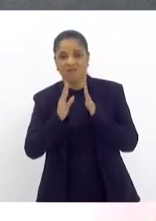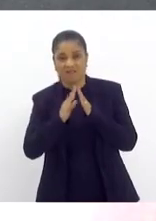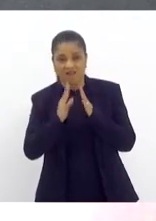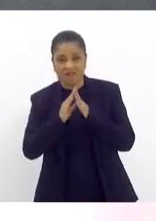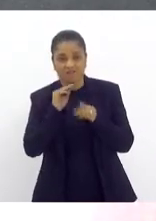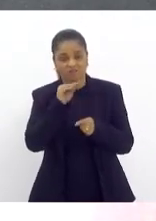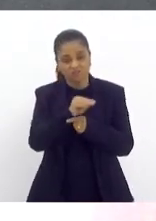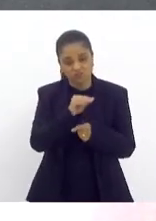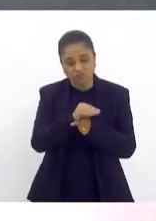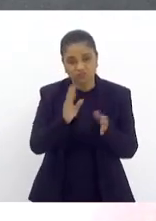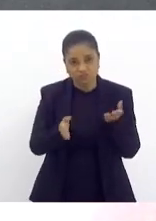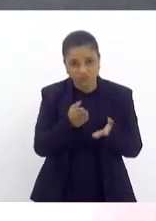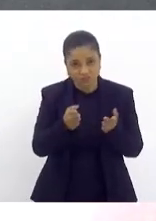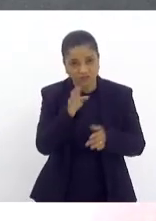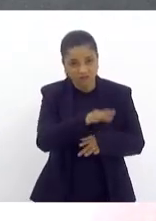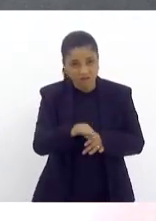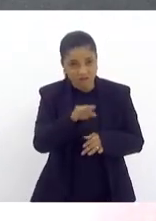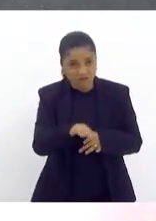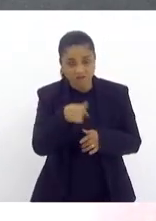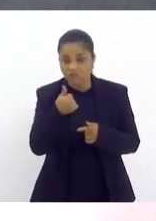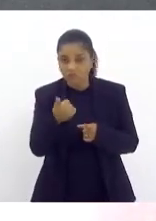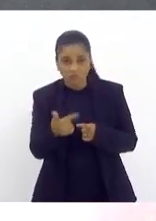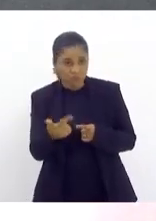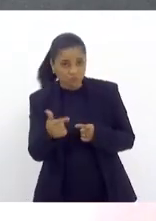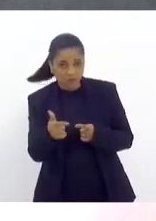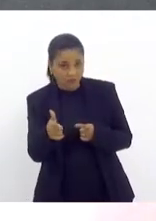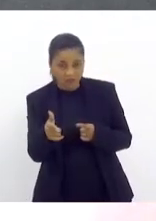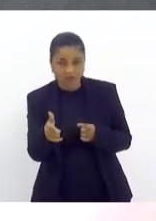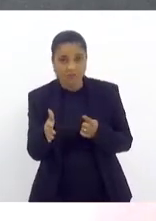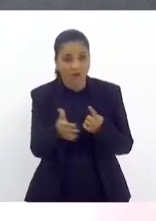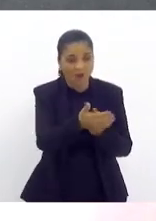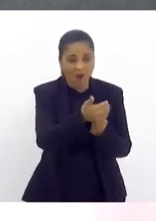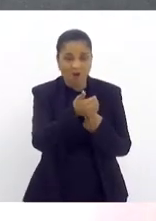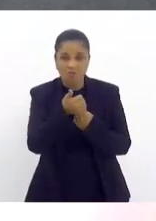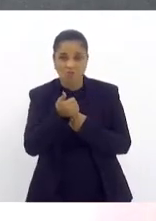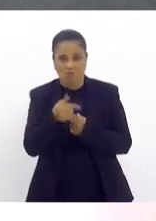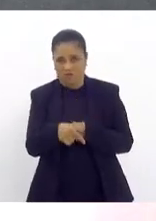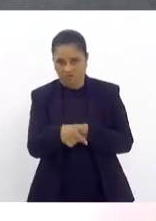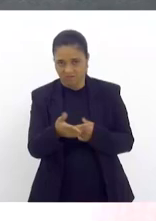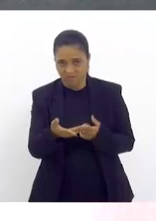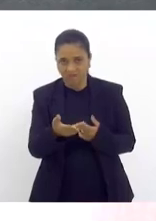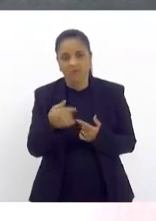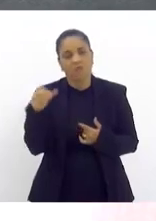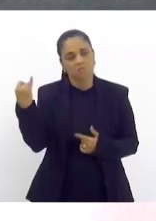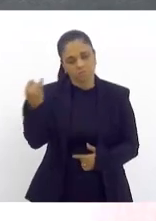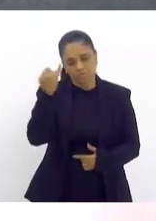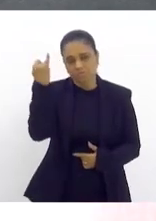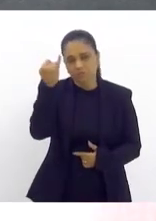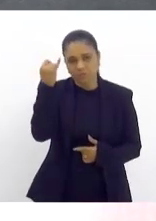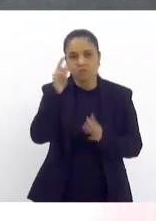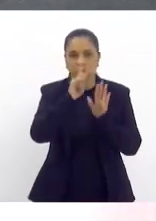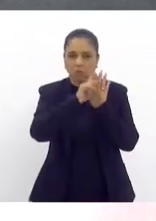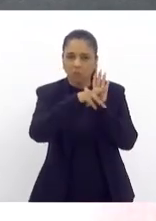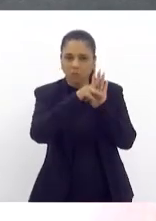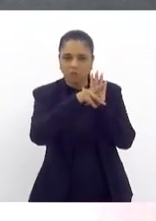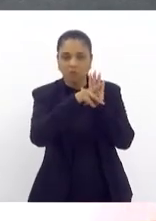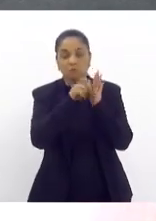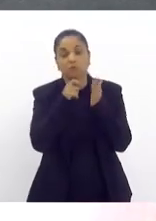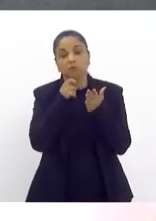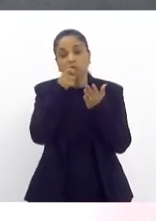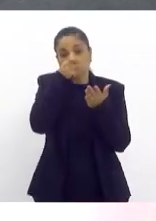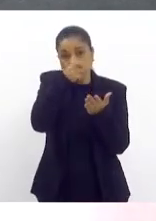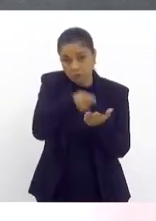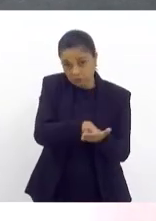em termos habitacionais. Então, esse é um projeto muito meritório e importante nesse sentido de garantir